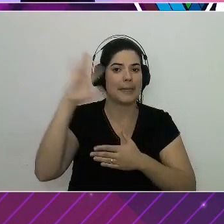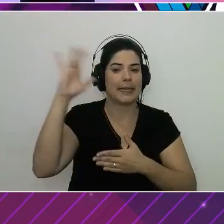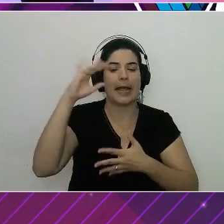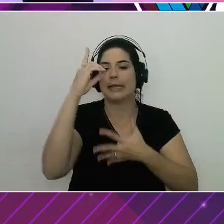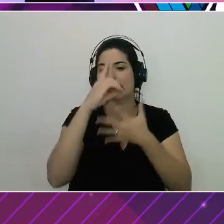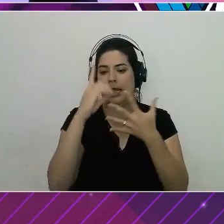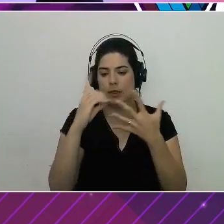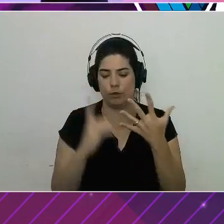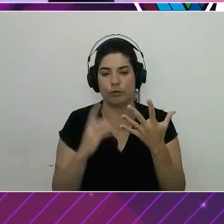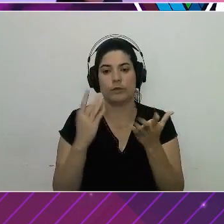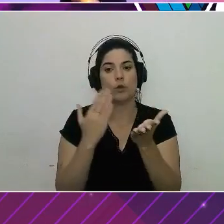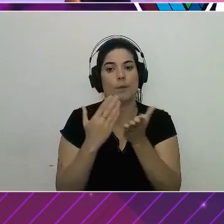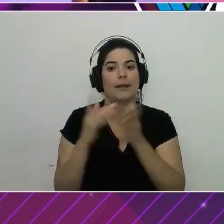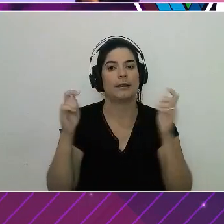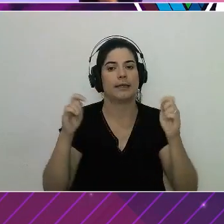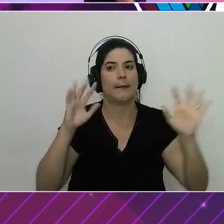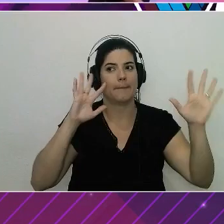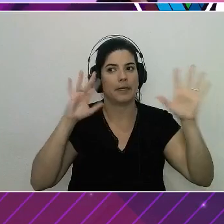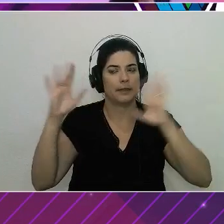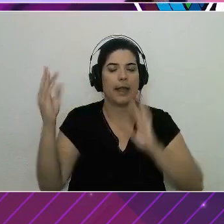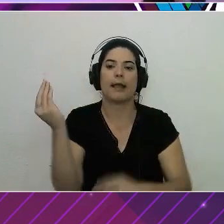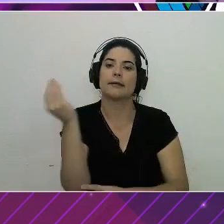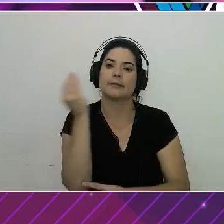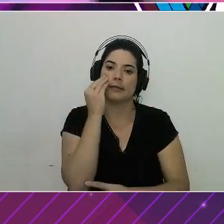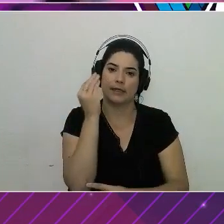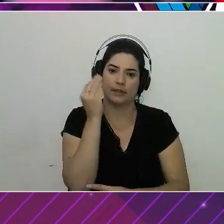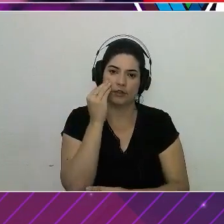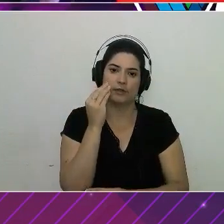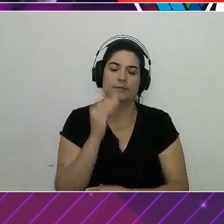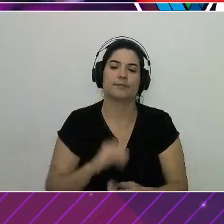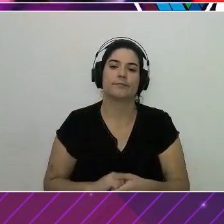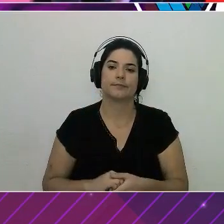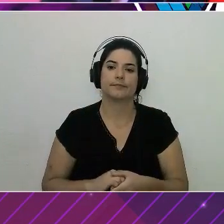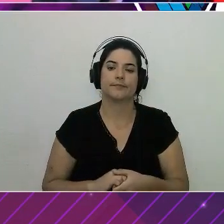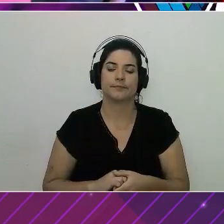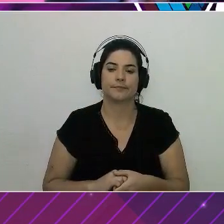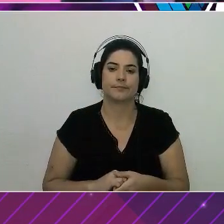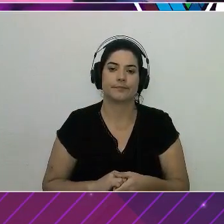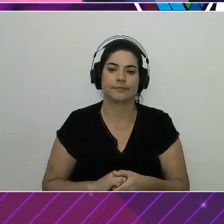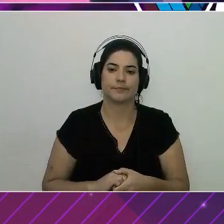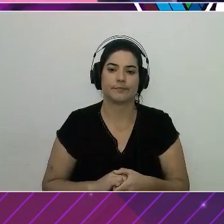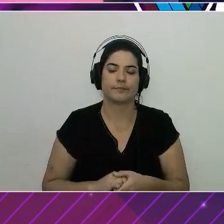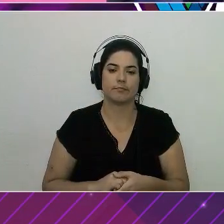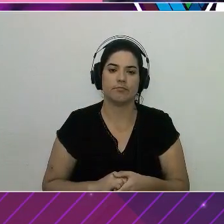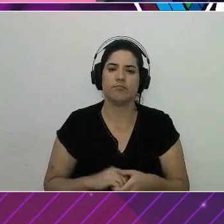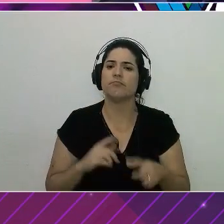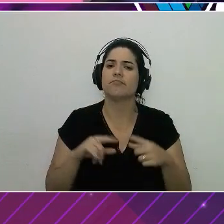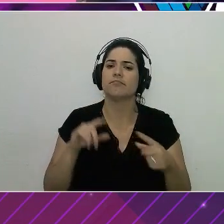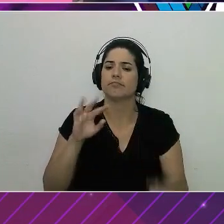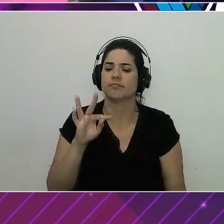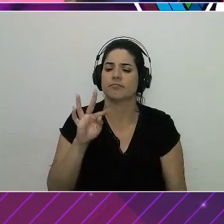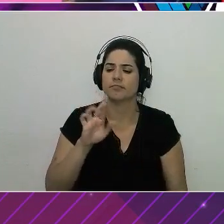pensar em test-based tracing. Beleza, mas o que é trace-based testing, né?